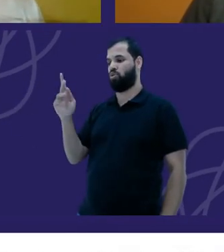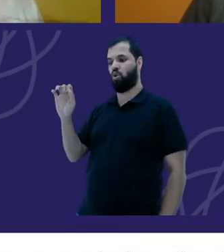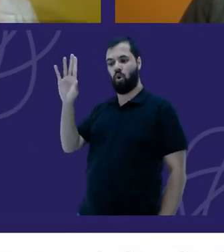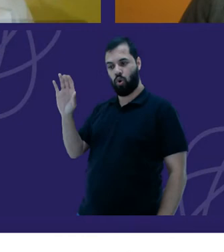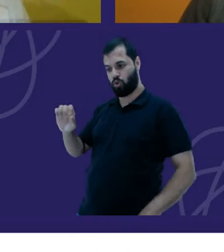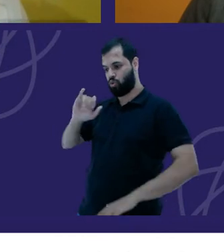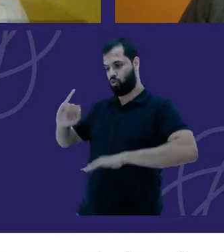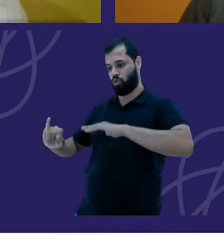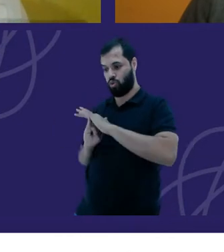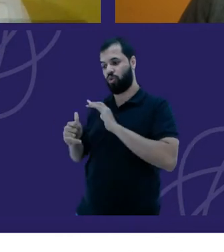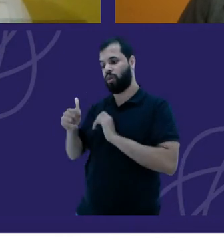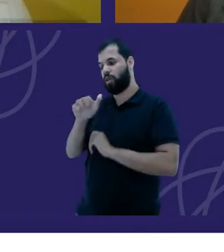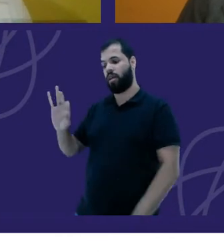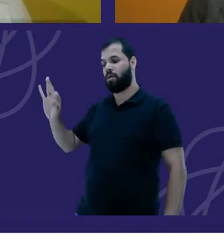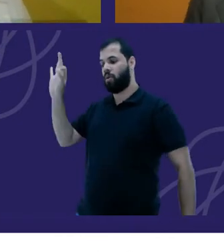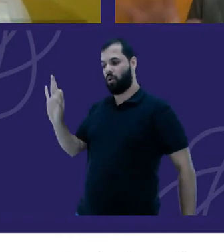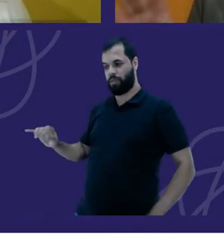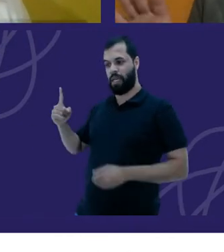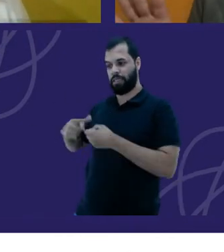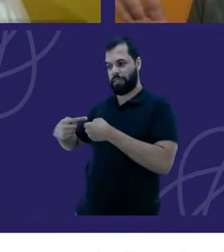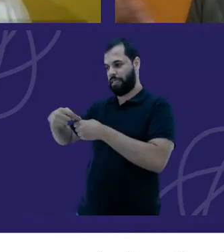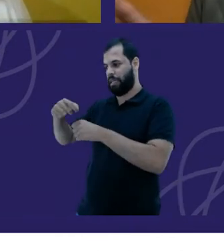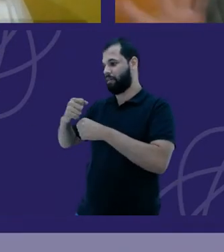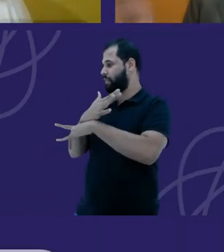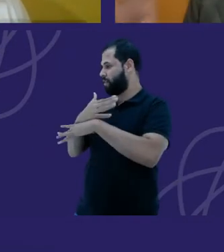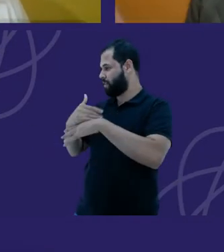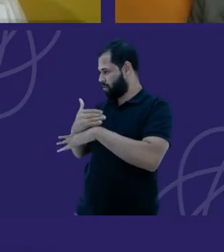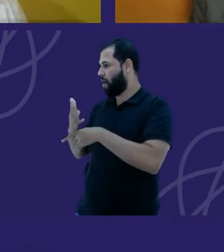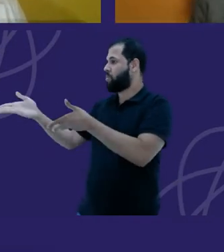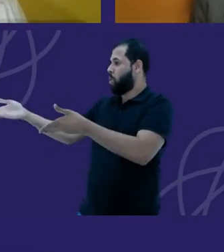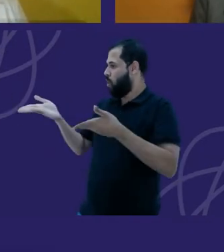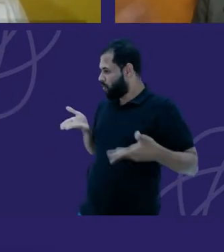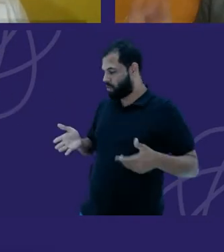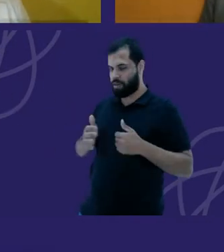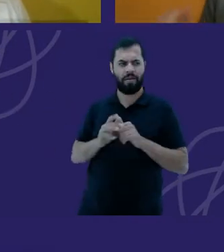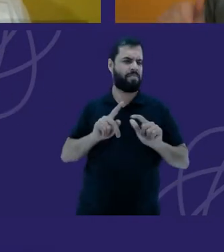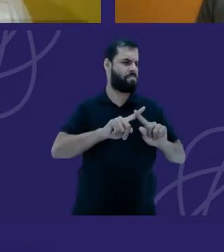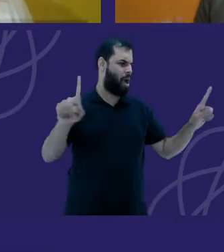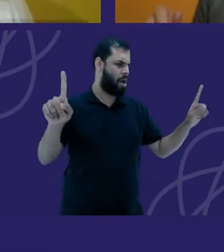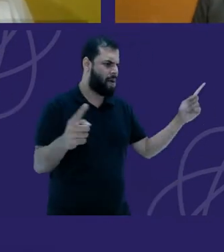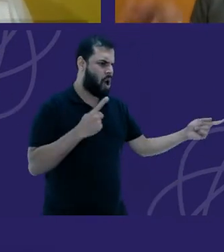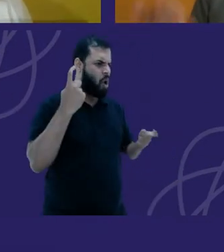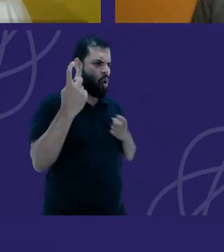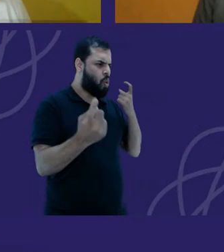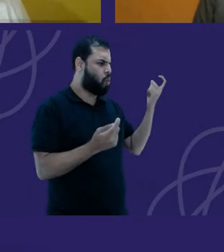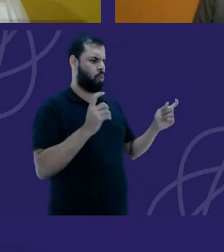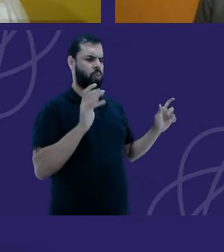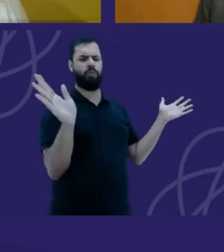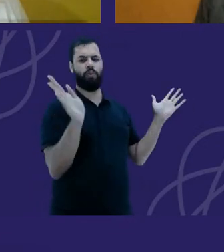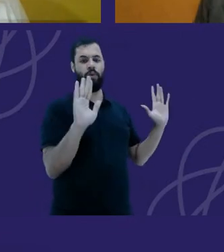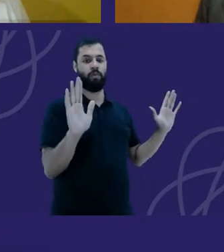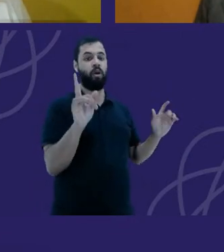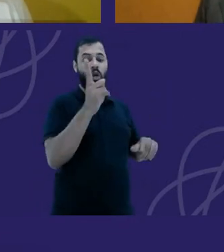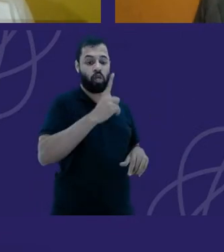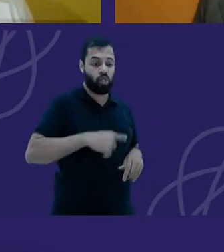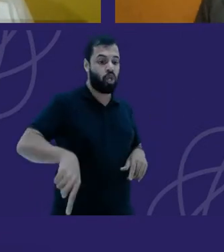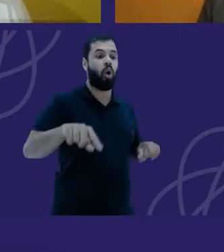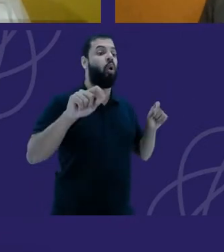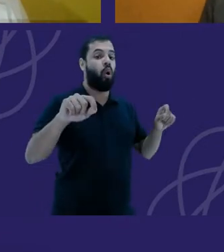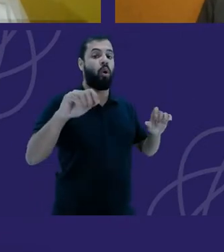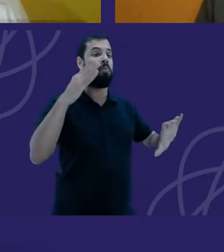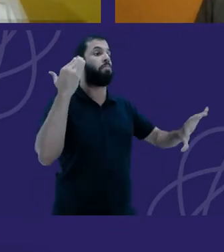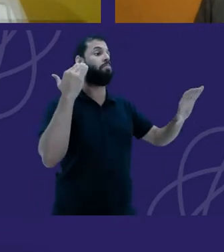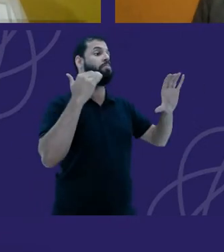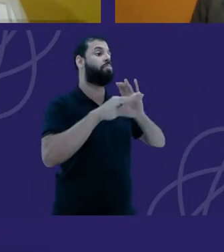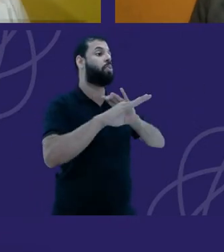100% Suburbano. Isso mesmo, mas olha, não se preocupem, porque a gente está encerrando aqui só a semana de programações ao